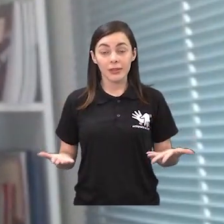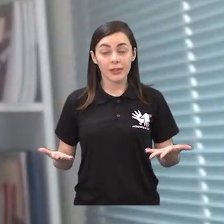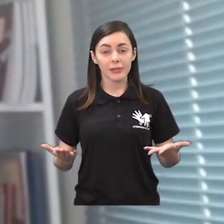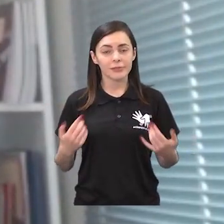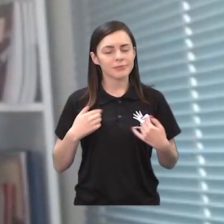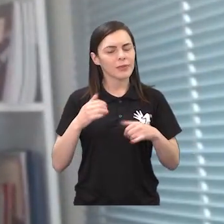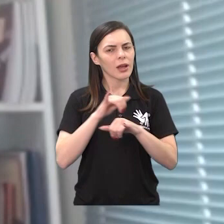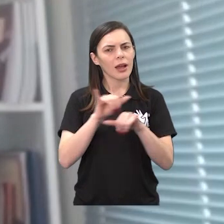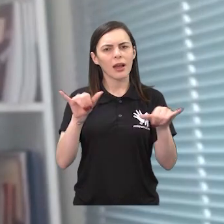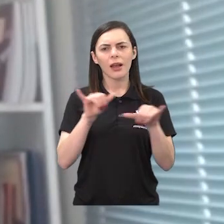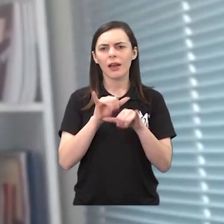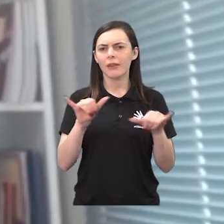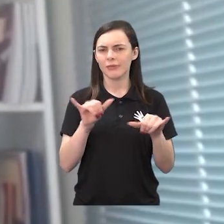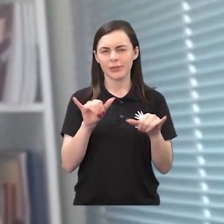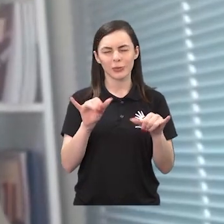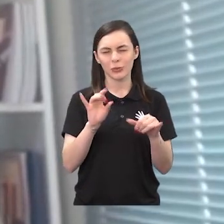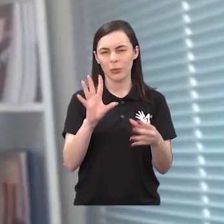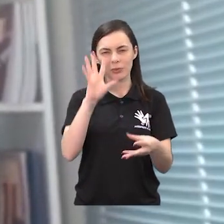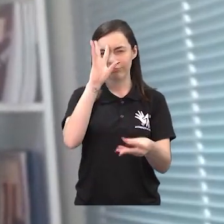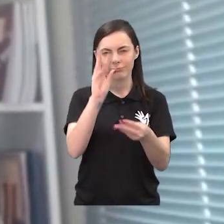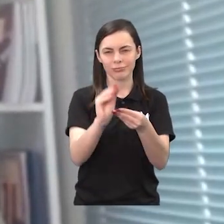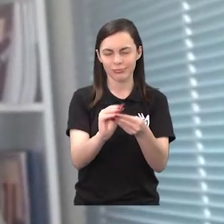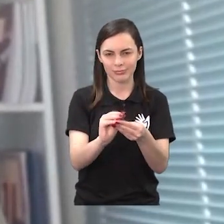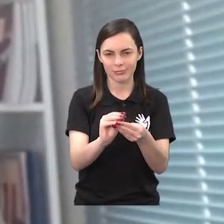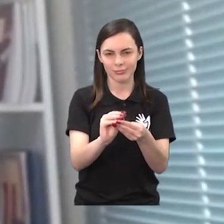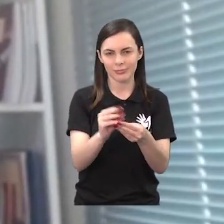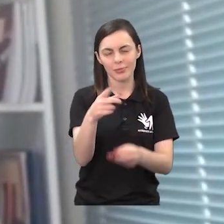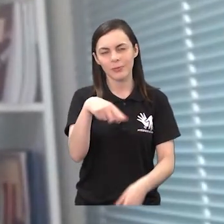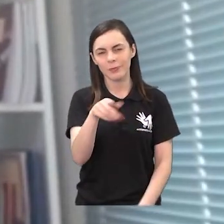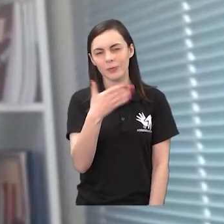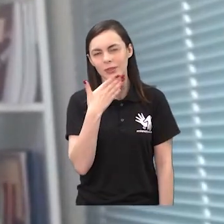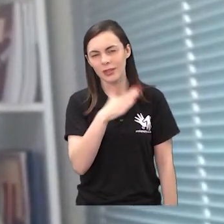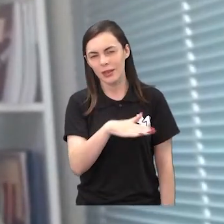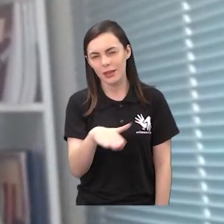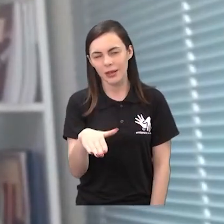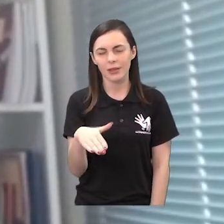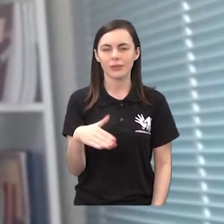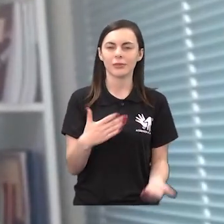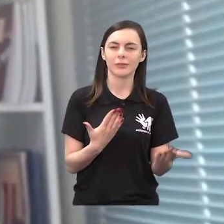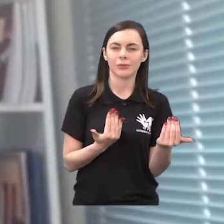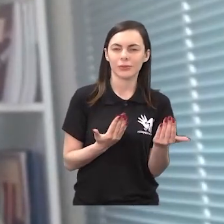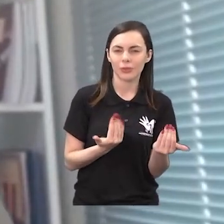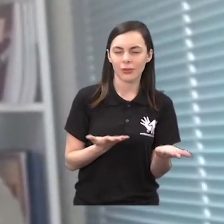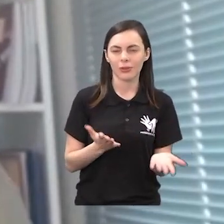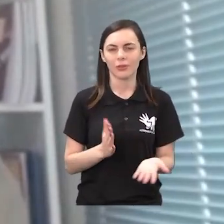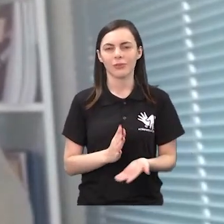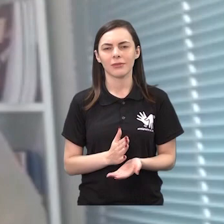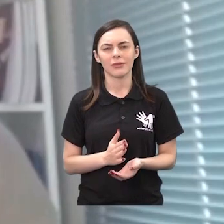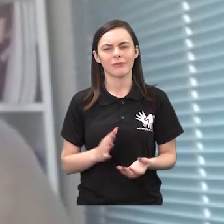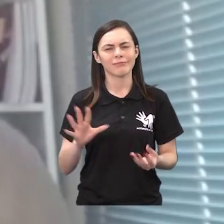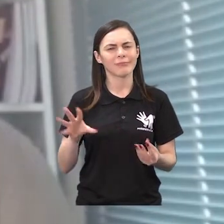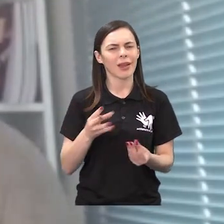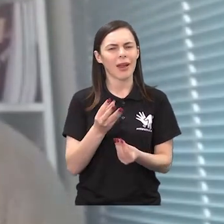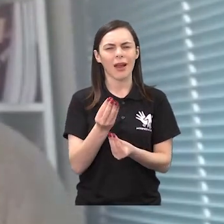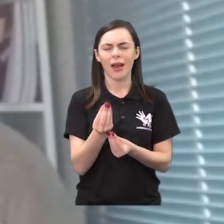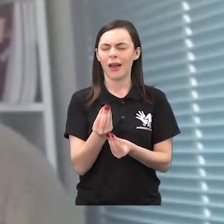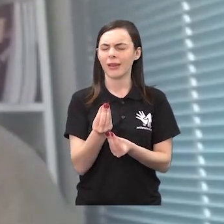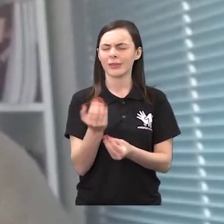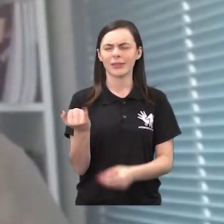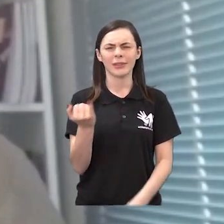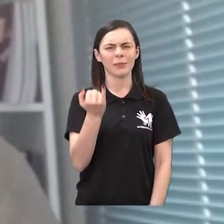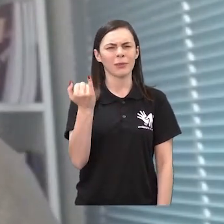gente, um recado aí final para vocês, crianças, jovens, façam